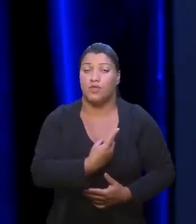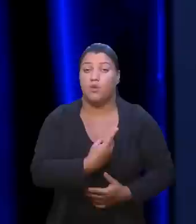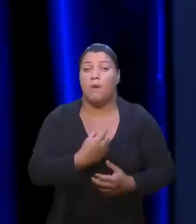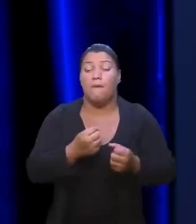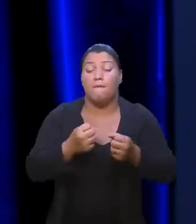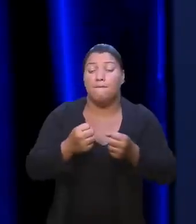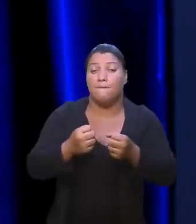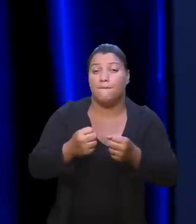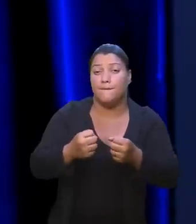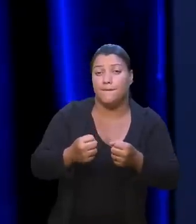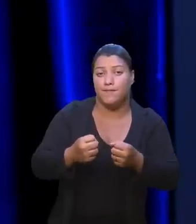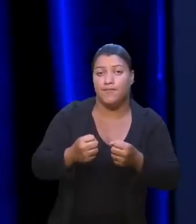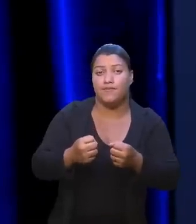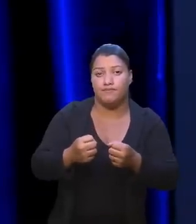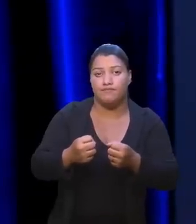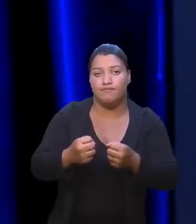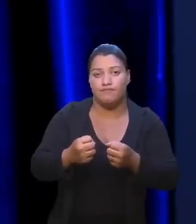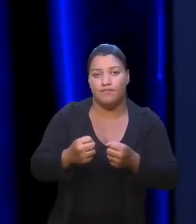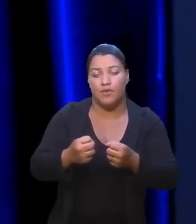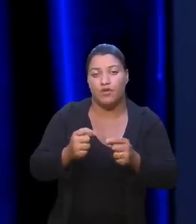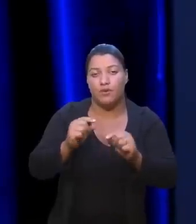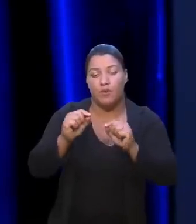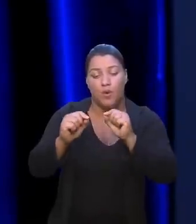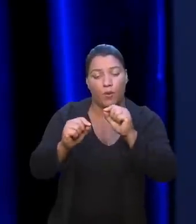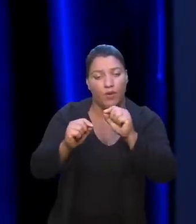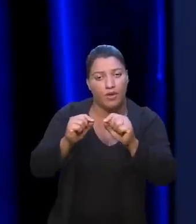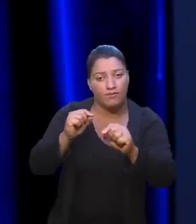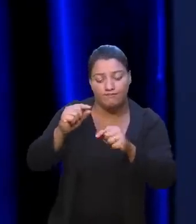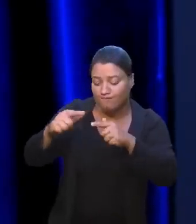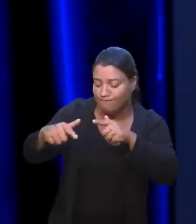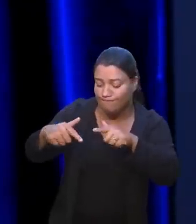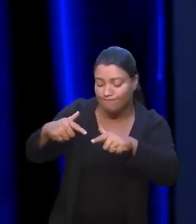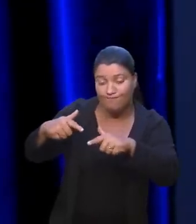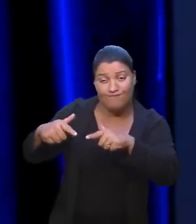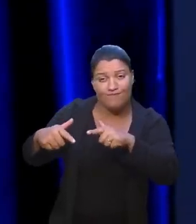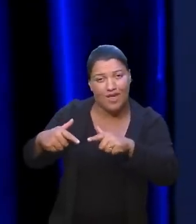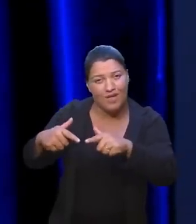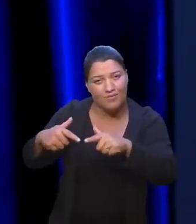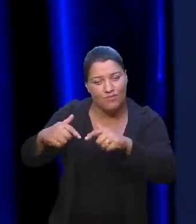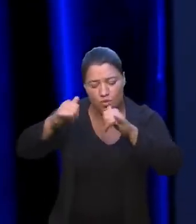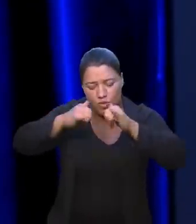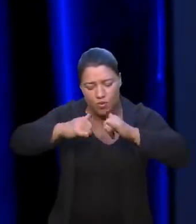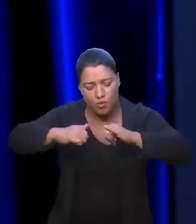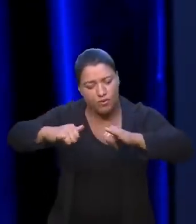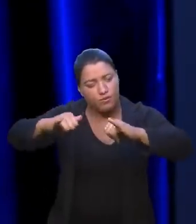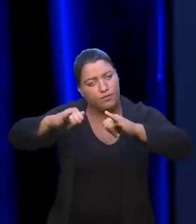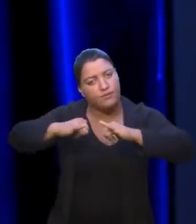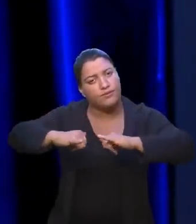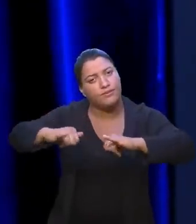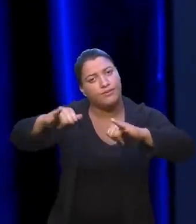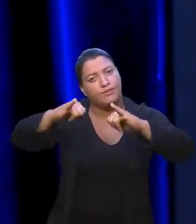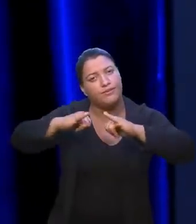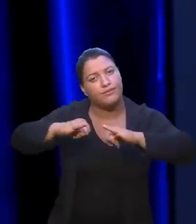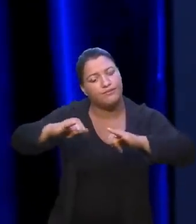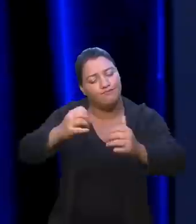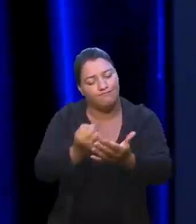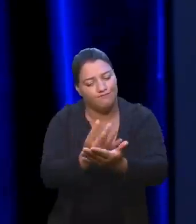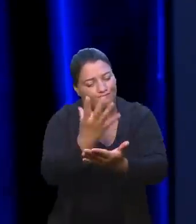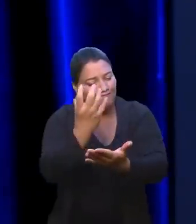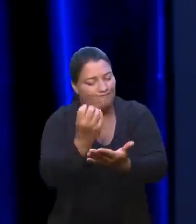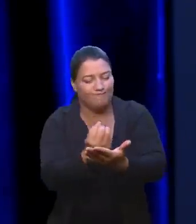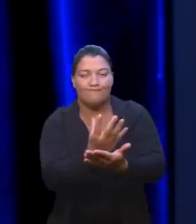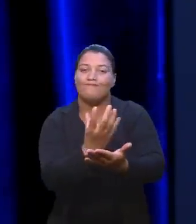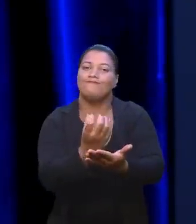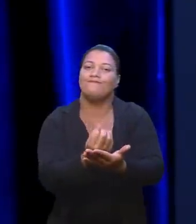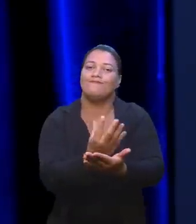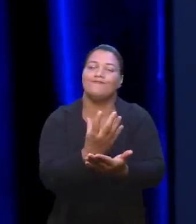possa o trabalho de divulgação da doutrina